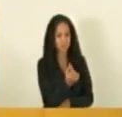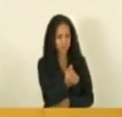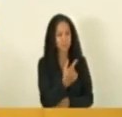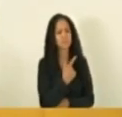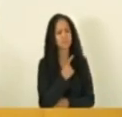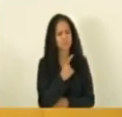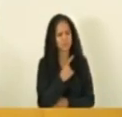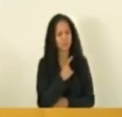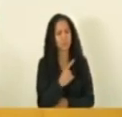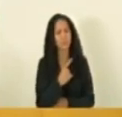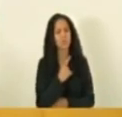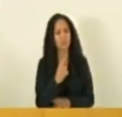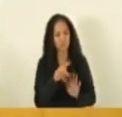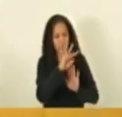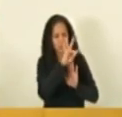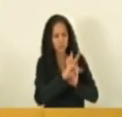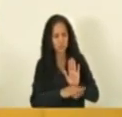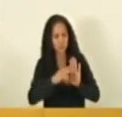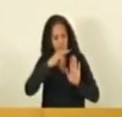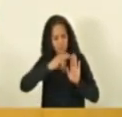avoco para relatar.